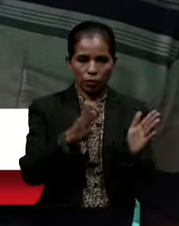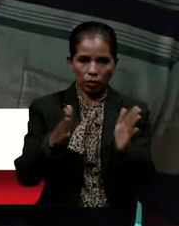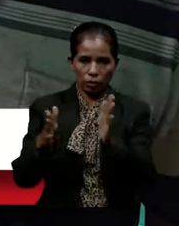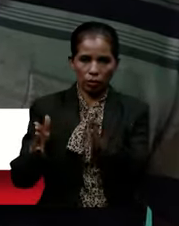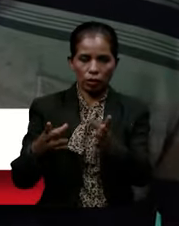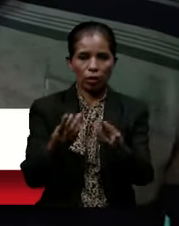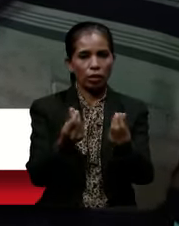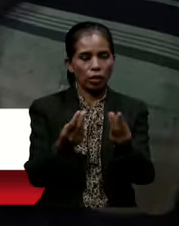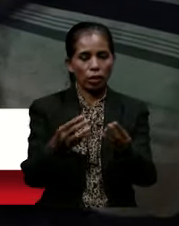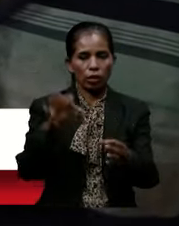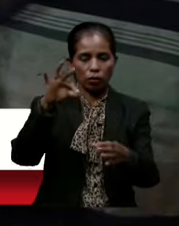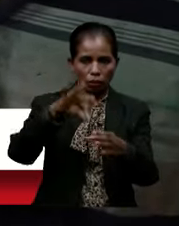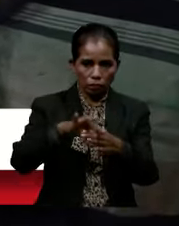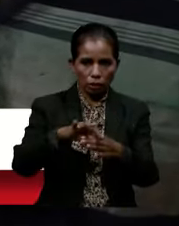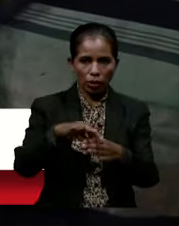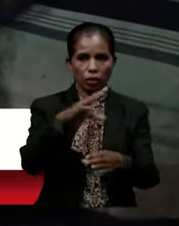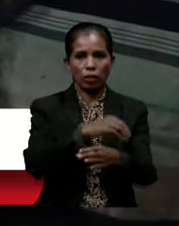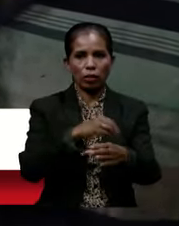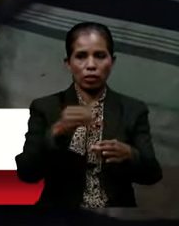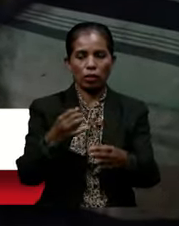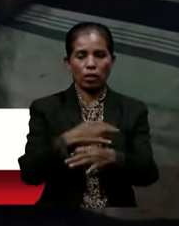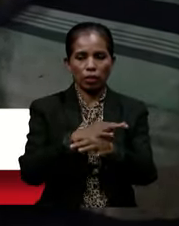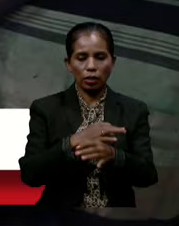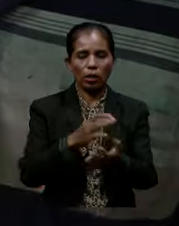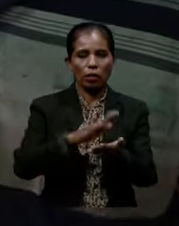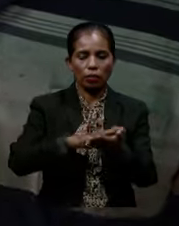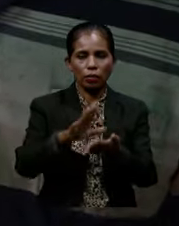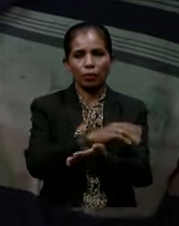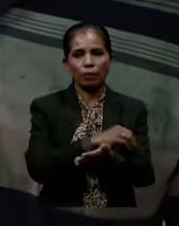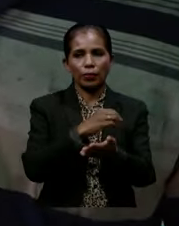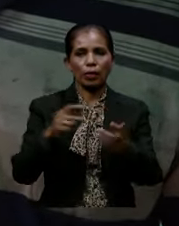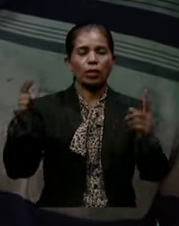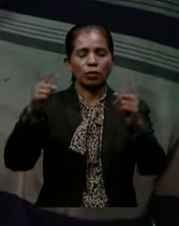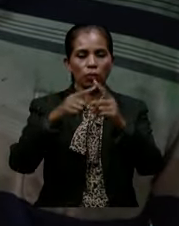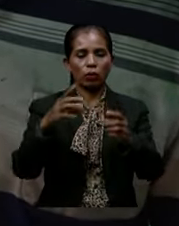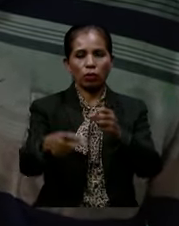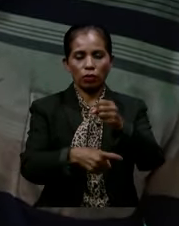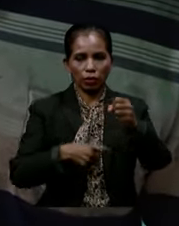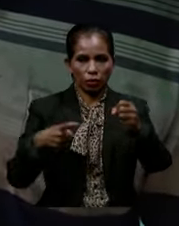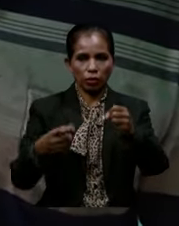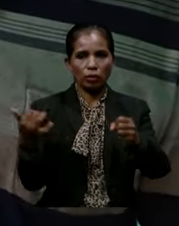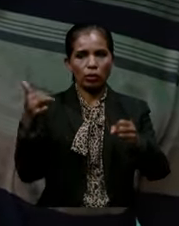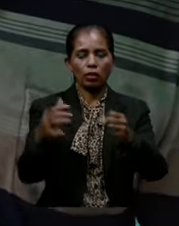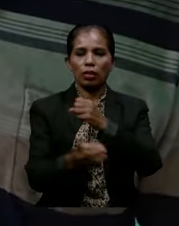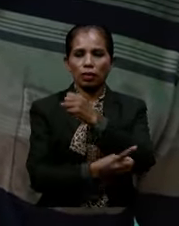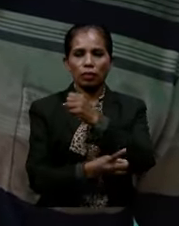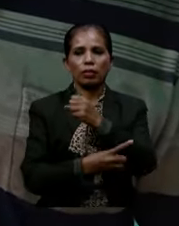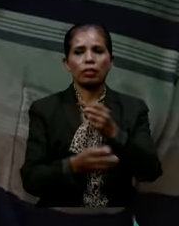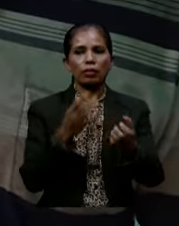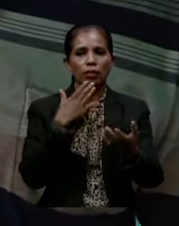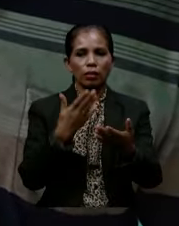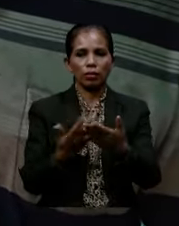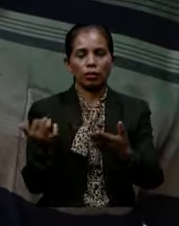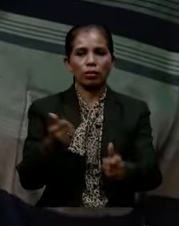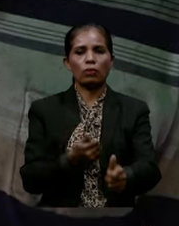rai, fini, cura, manutenção, e todo é colheita. E nele, dosir disciplina, e nele, se ele